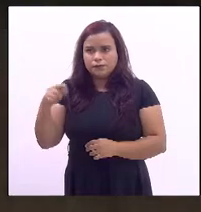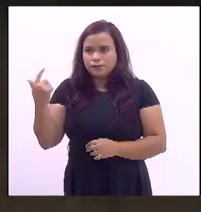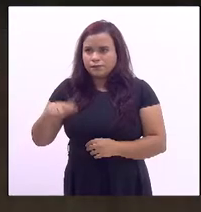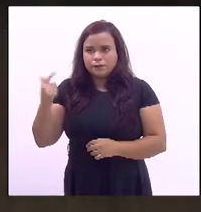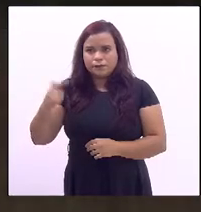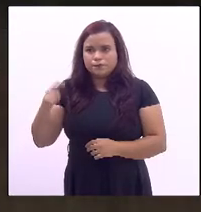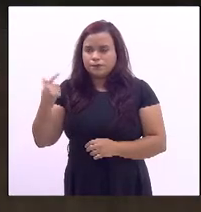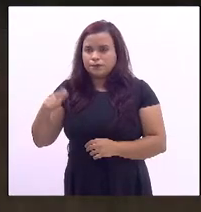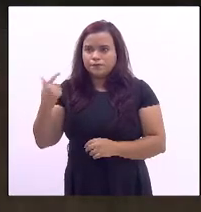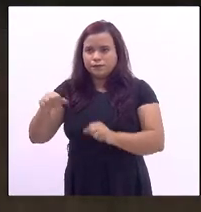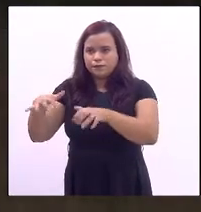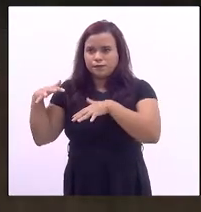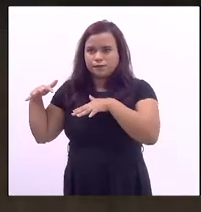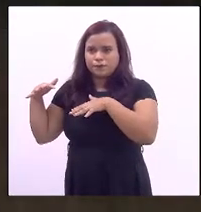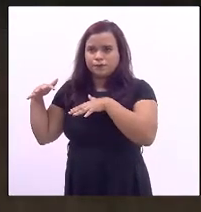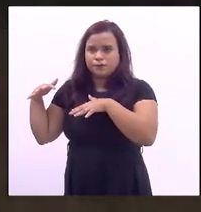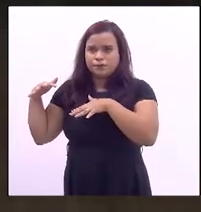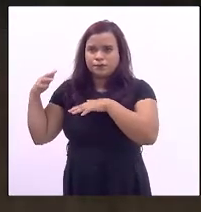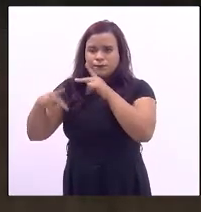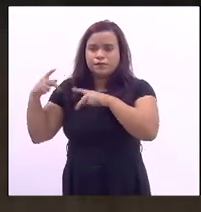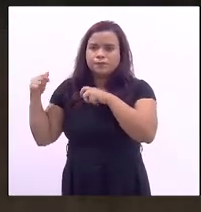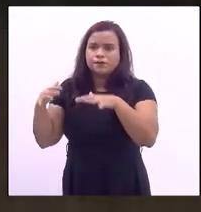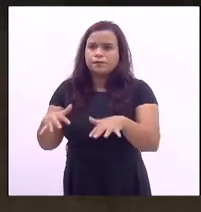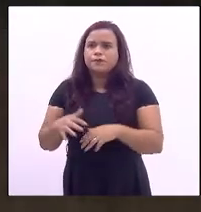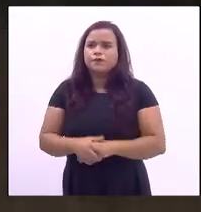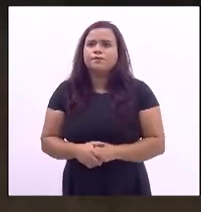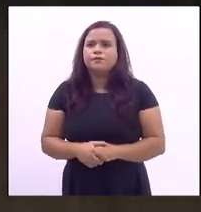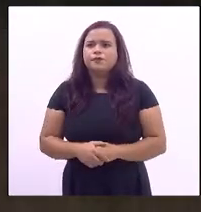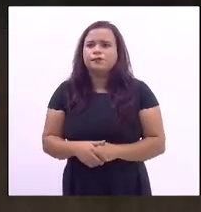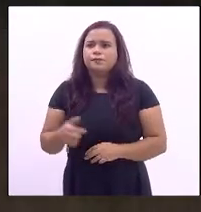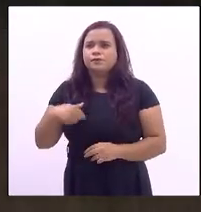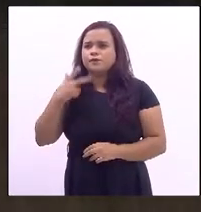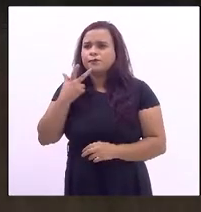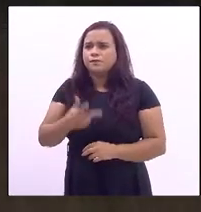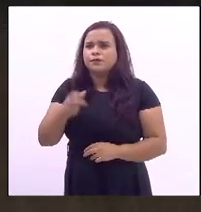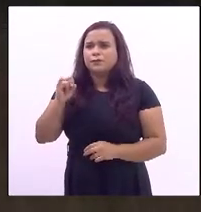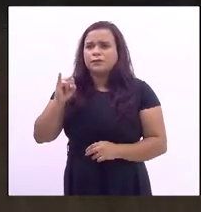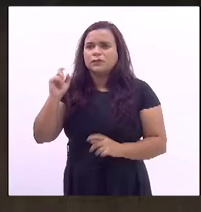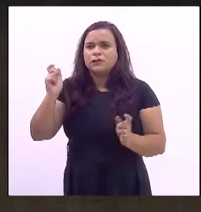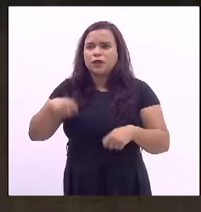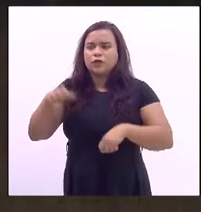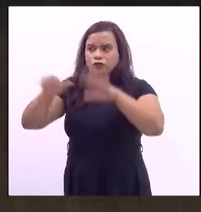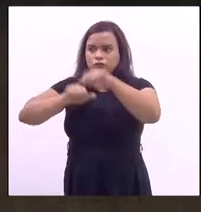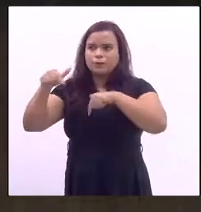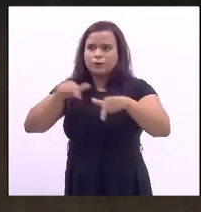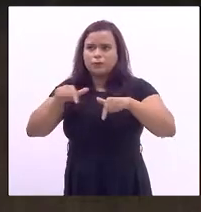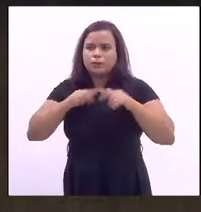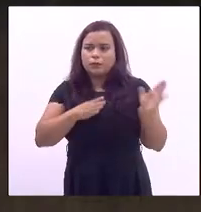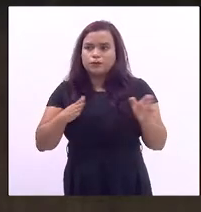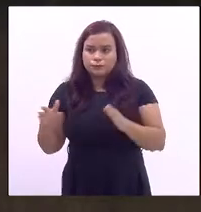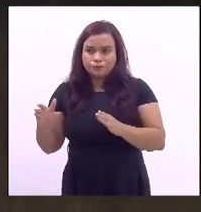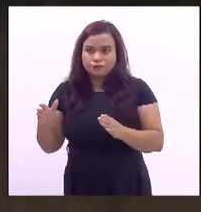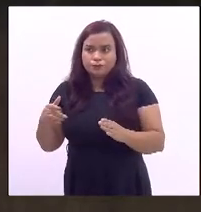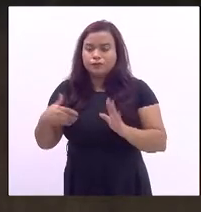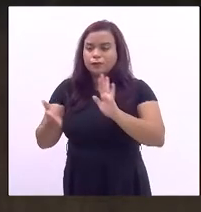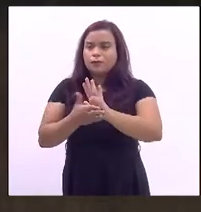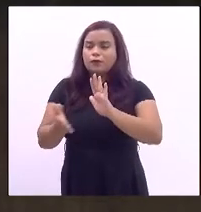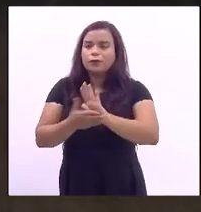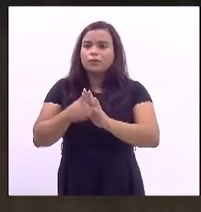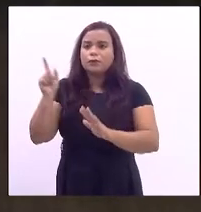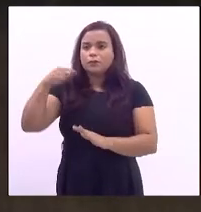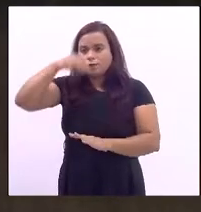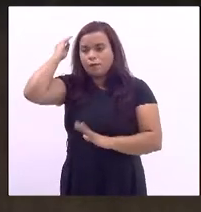organizar o terceiro aqui até que ele foi preparado massa Pacheco se é possível chamar os trabalhos da ordem o apresentei uma proposta de emenda do deputado